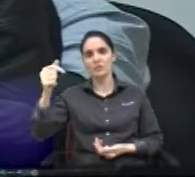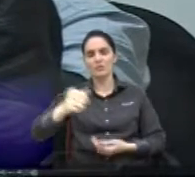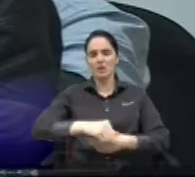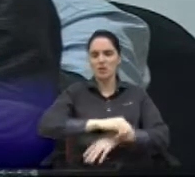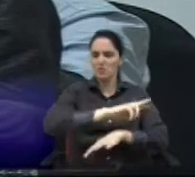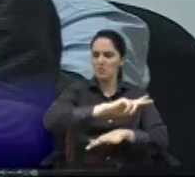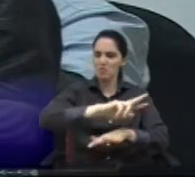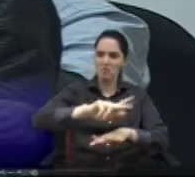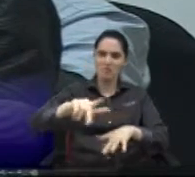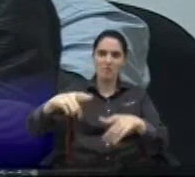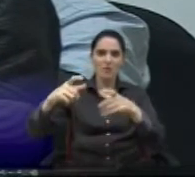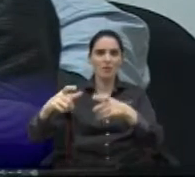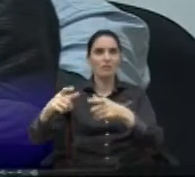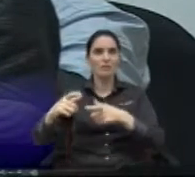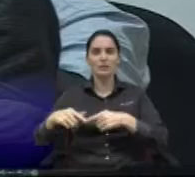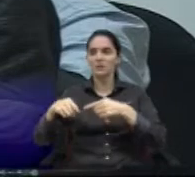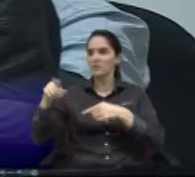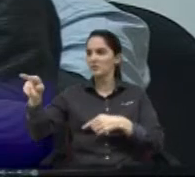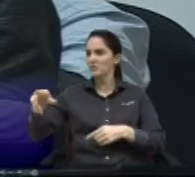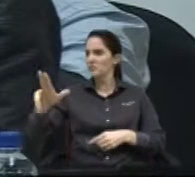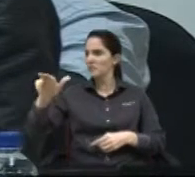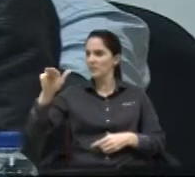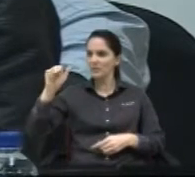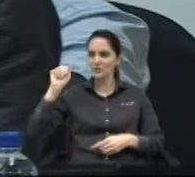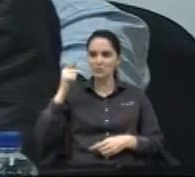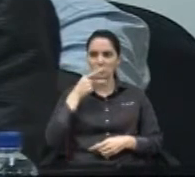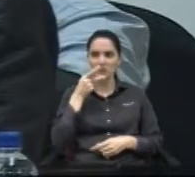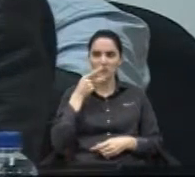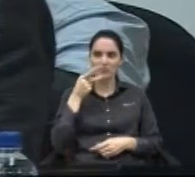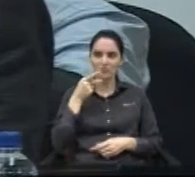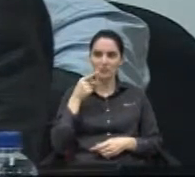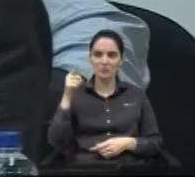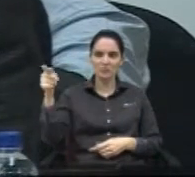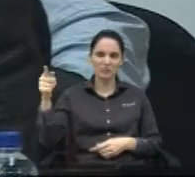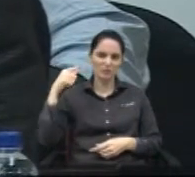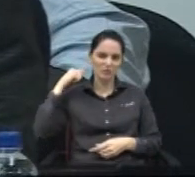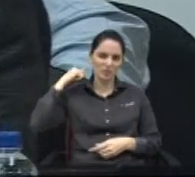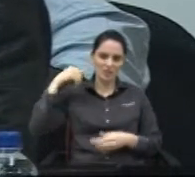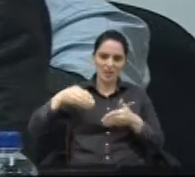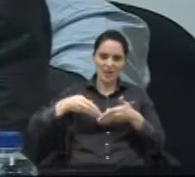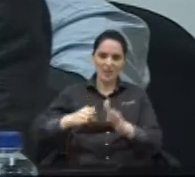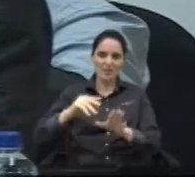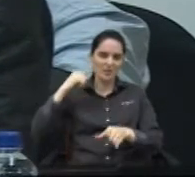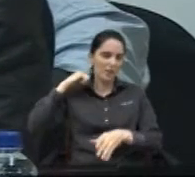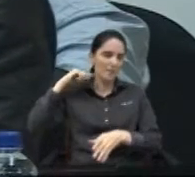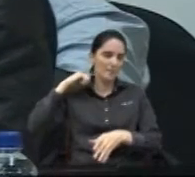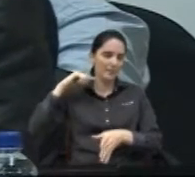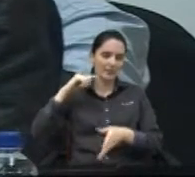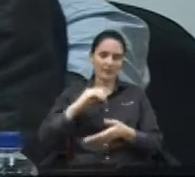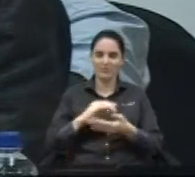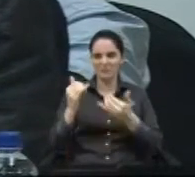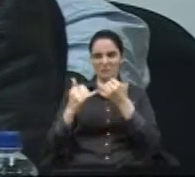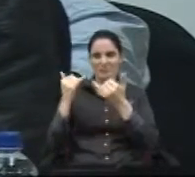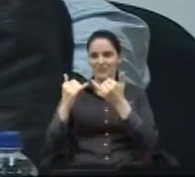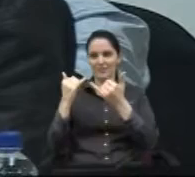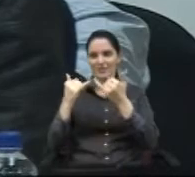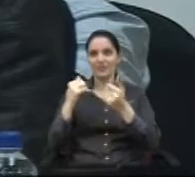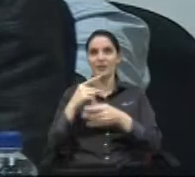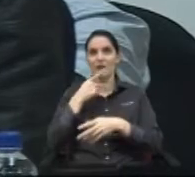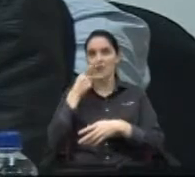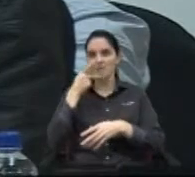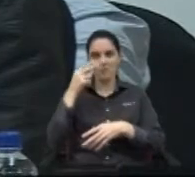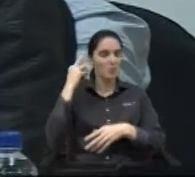conselhos, né? E você nunca me falou que você era mineira? Nissim. Foi falar para o Ronei,